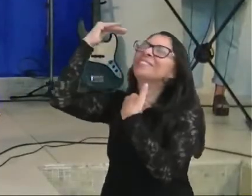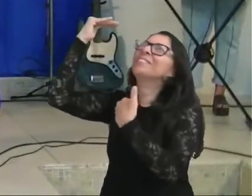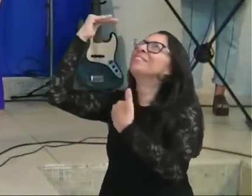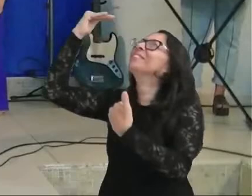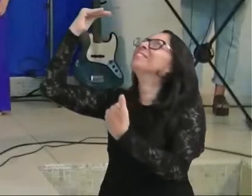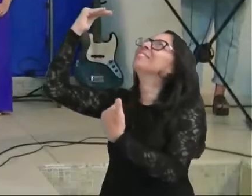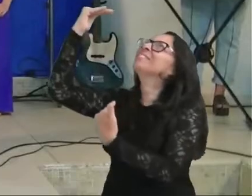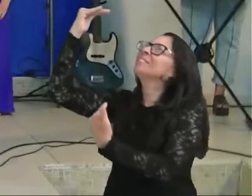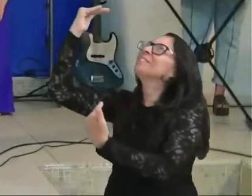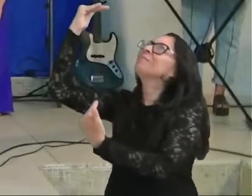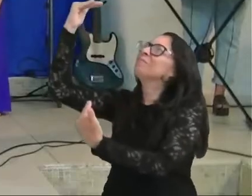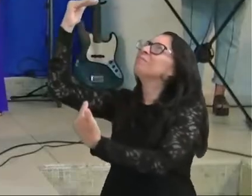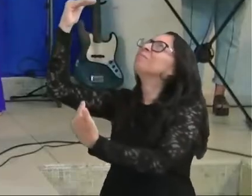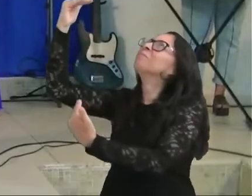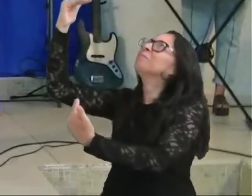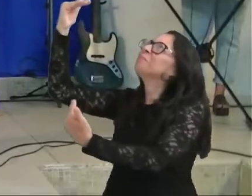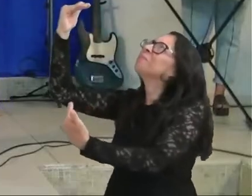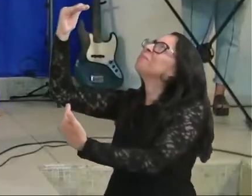agradeço,